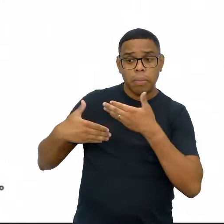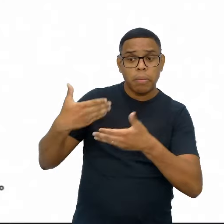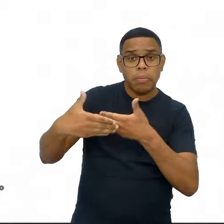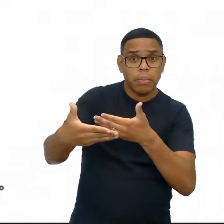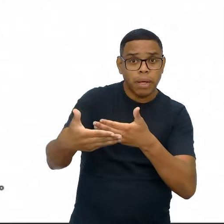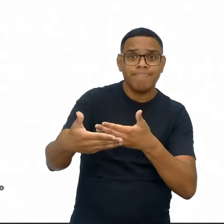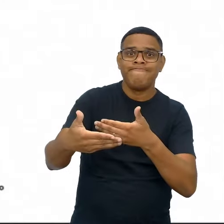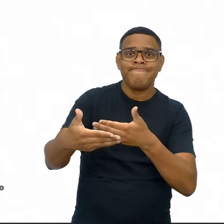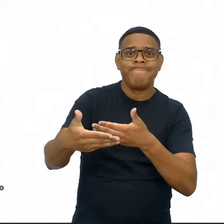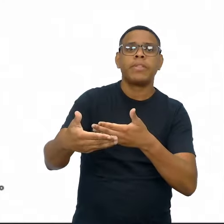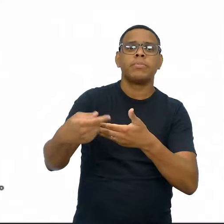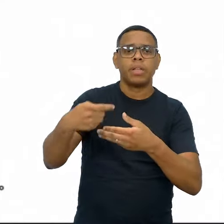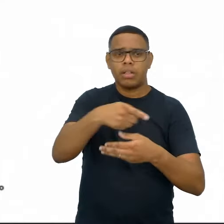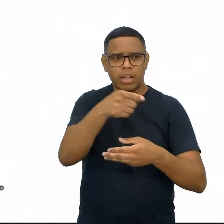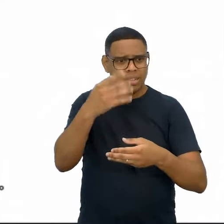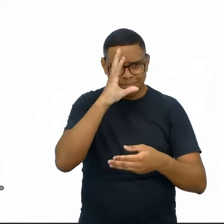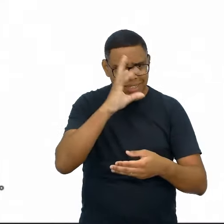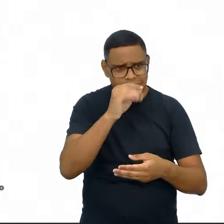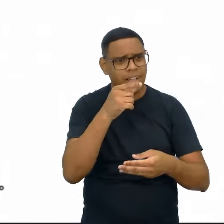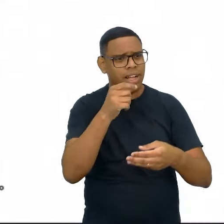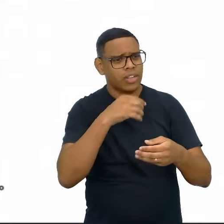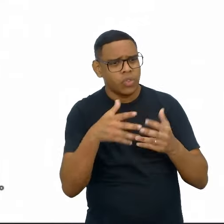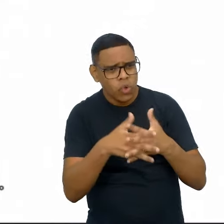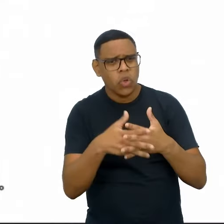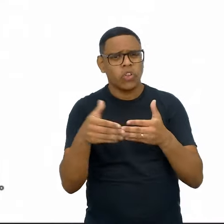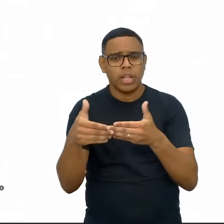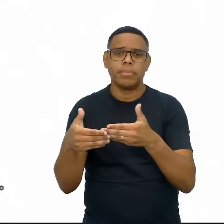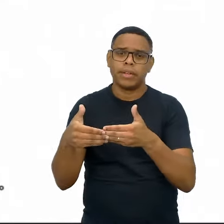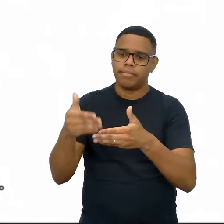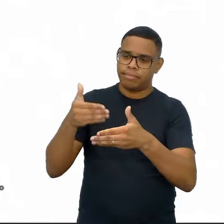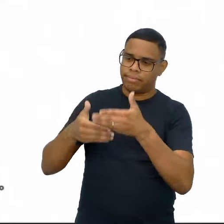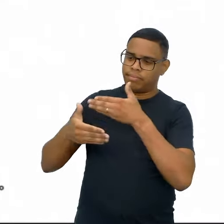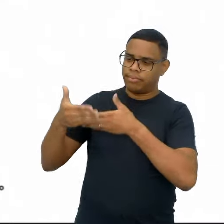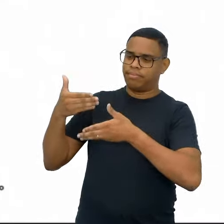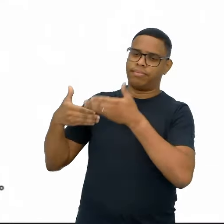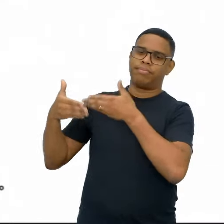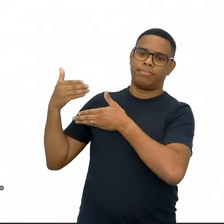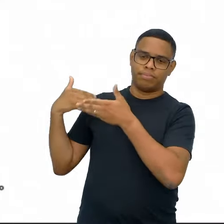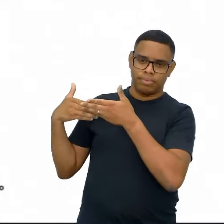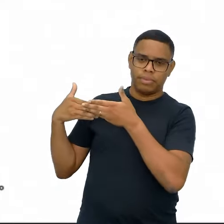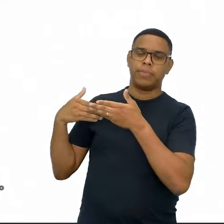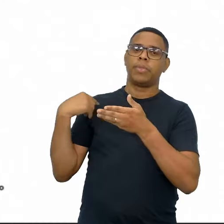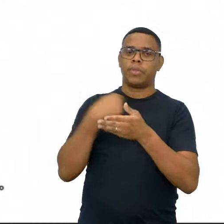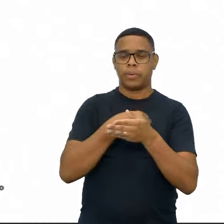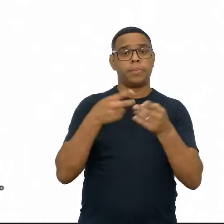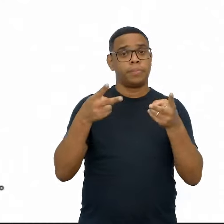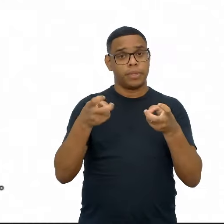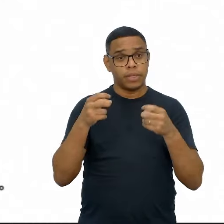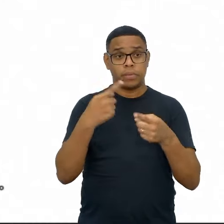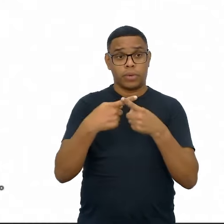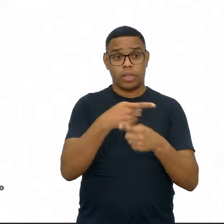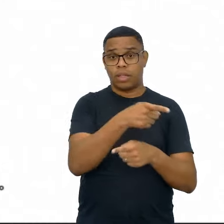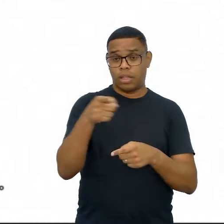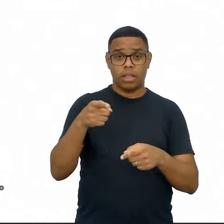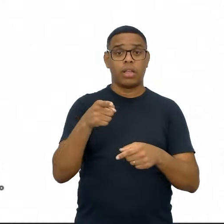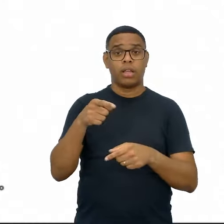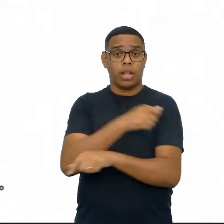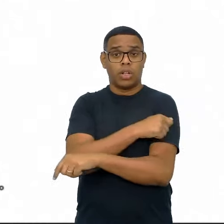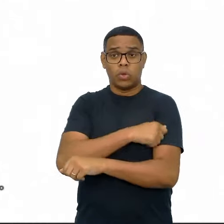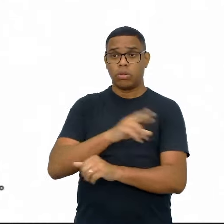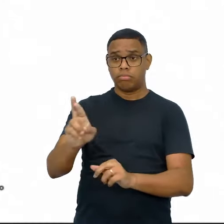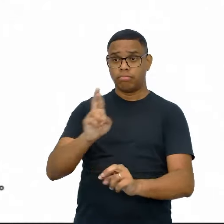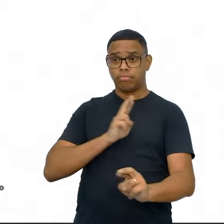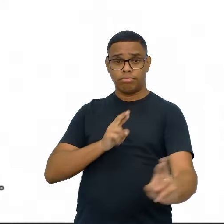fazer com que as crianças garantissem algum aprendizado ali naquela aula, e aí a gente percebe, né, pela devolutiva oral delas,